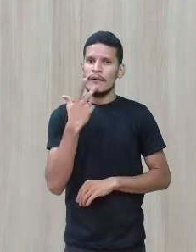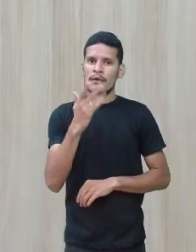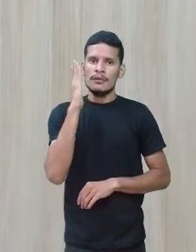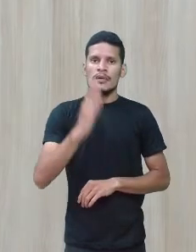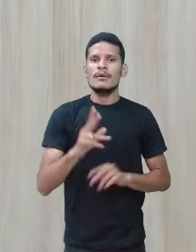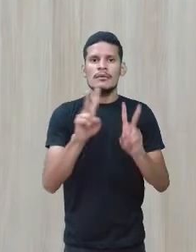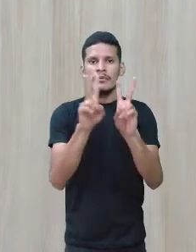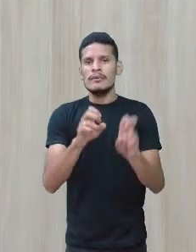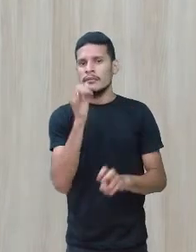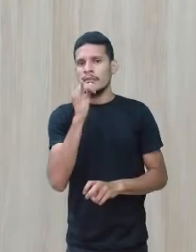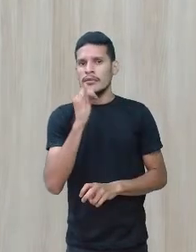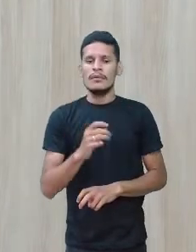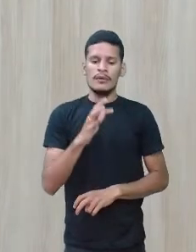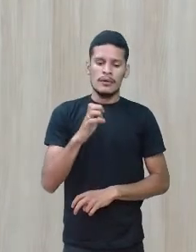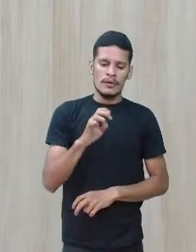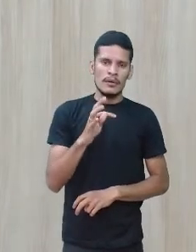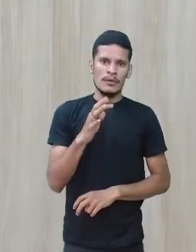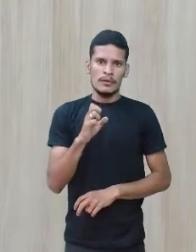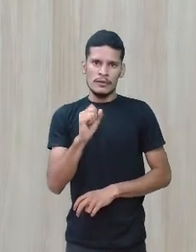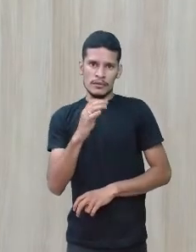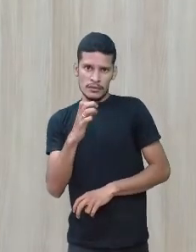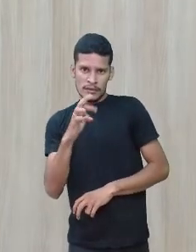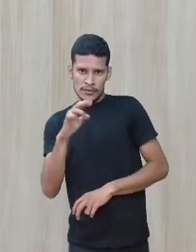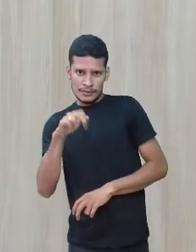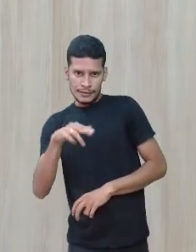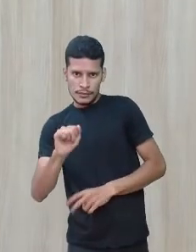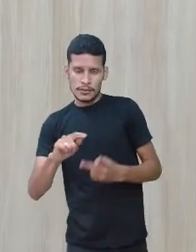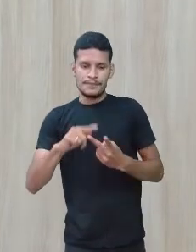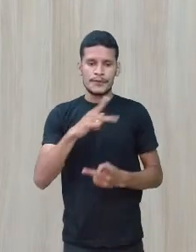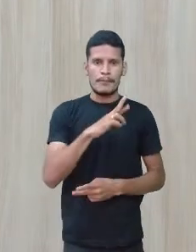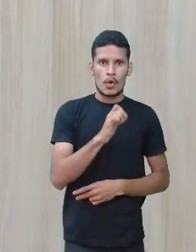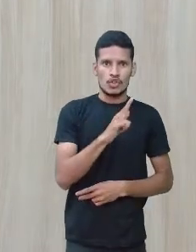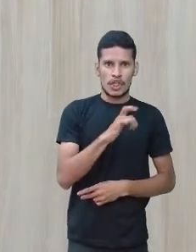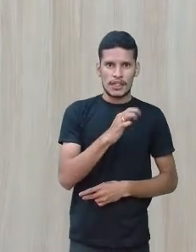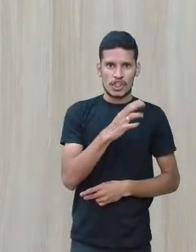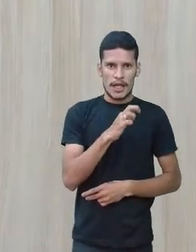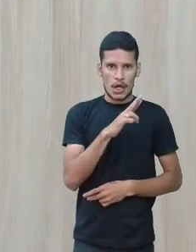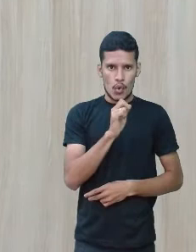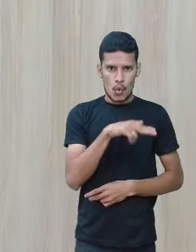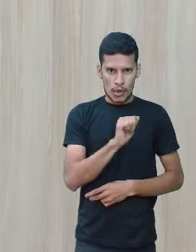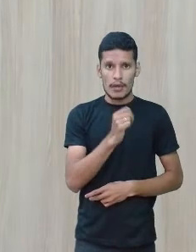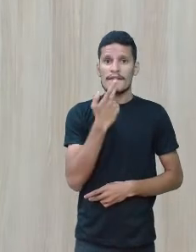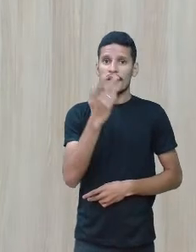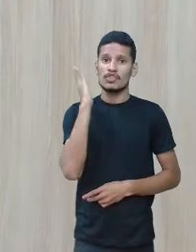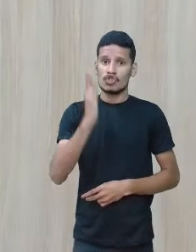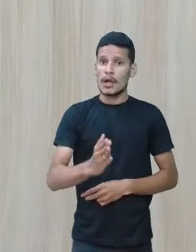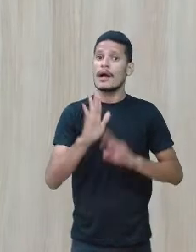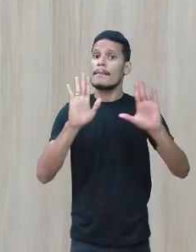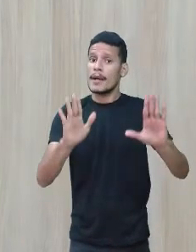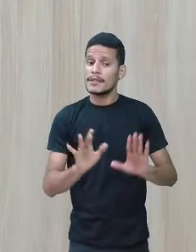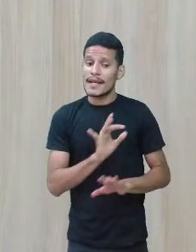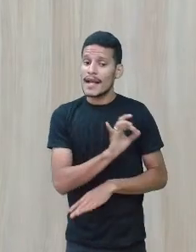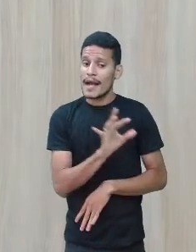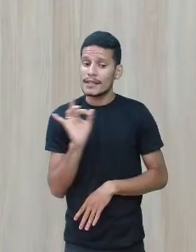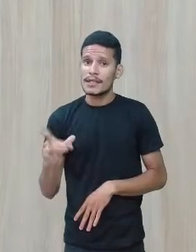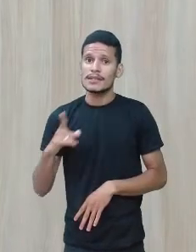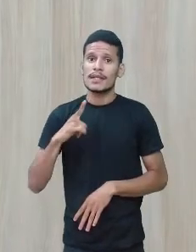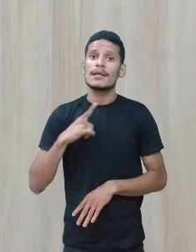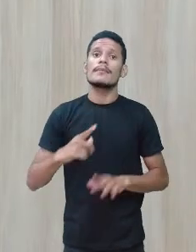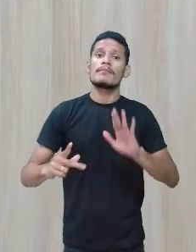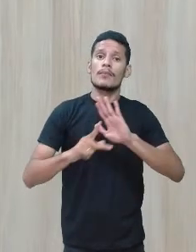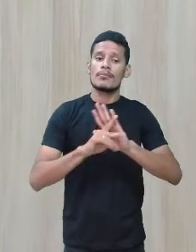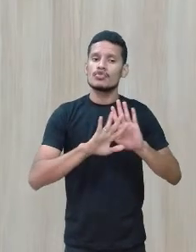questão da testosterona, né? A mulher tem a progesterona. Então, cada um tem o seu hormônio mais